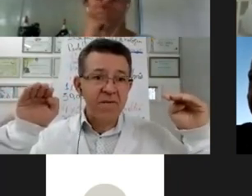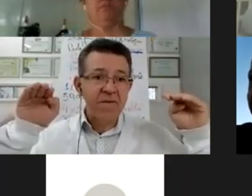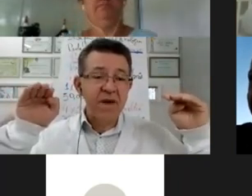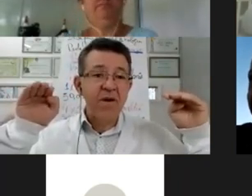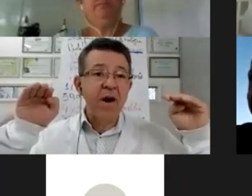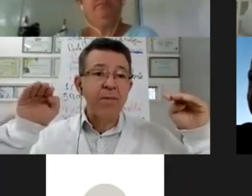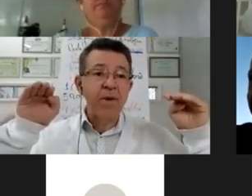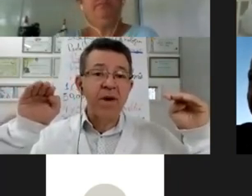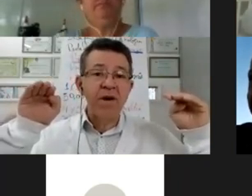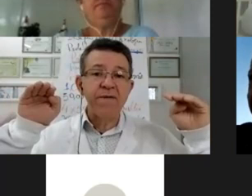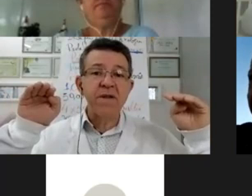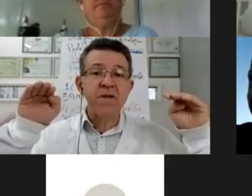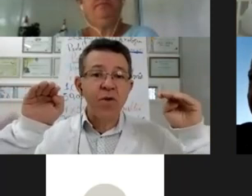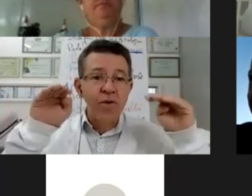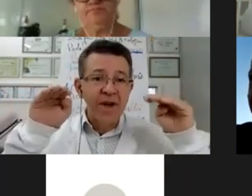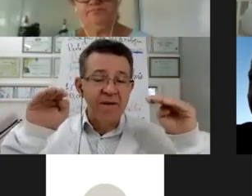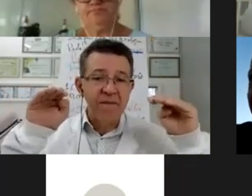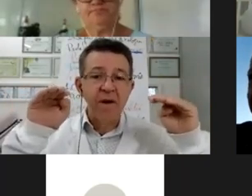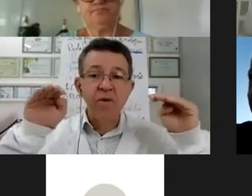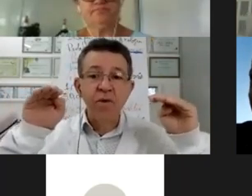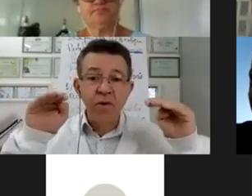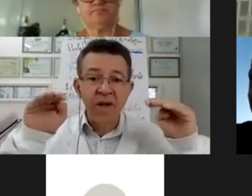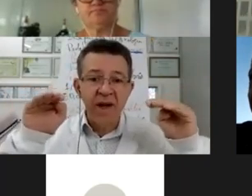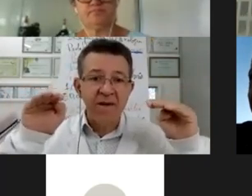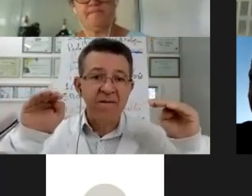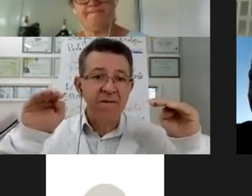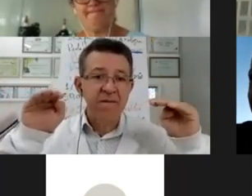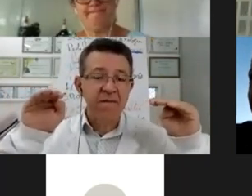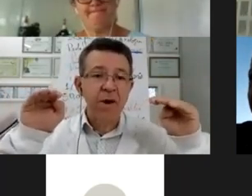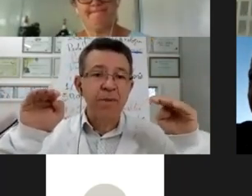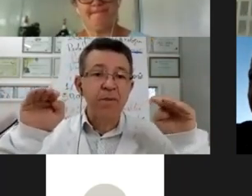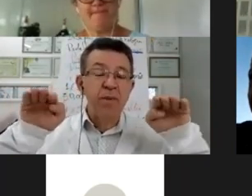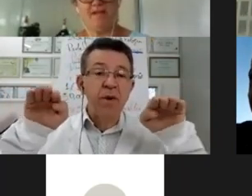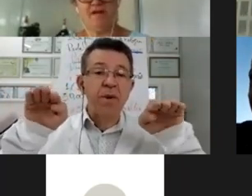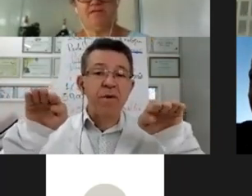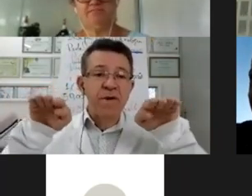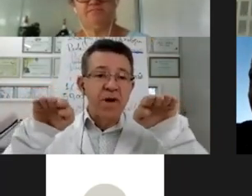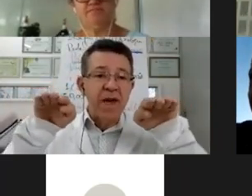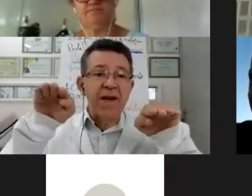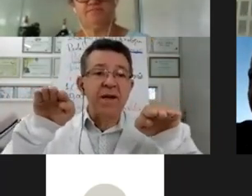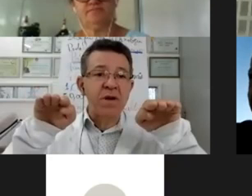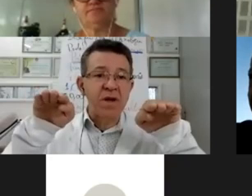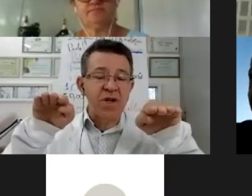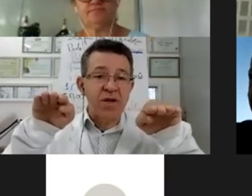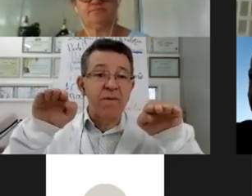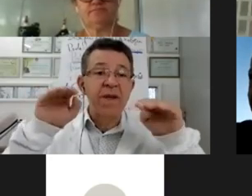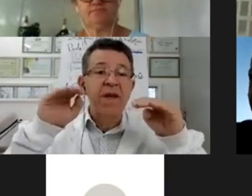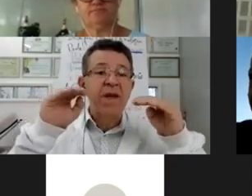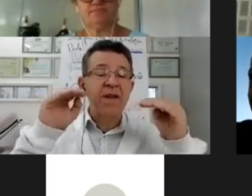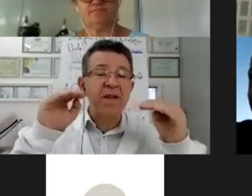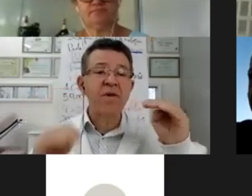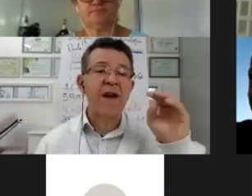Entendeu? Eu não fiz cura, eu não curo ninguém. Eu promovi o reequilíbrio